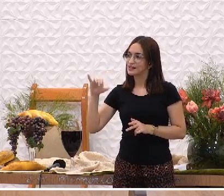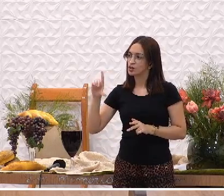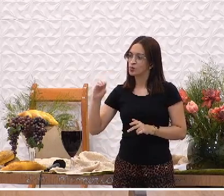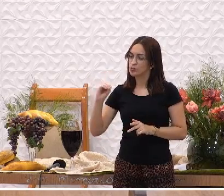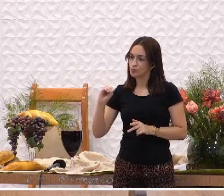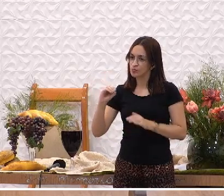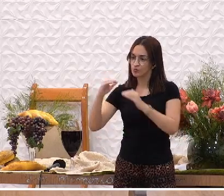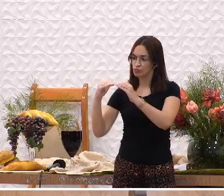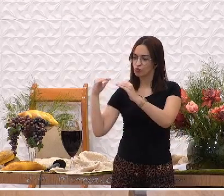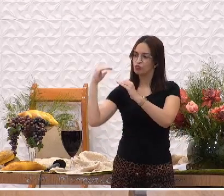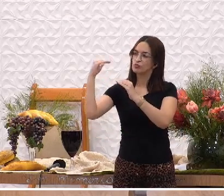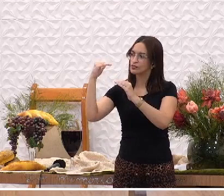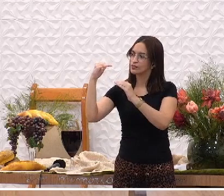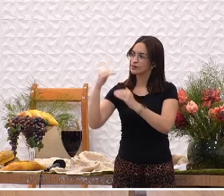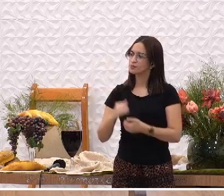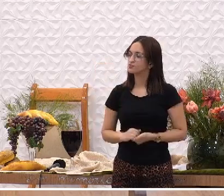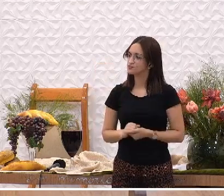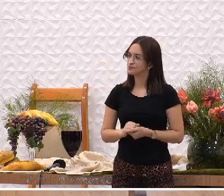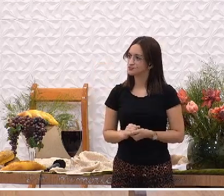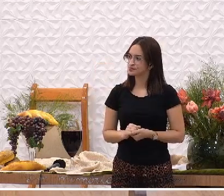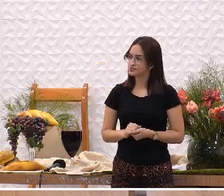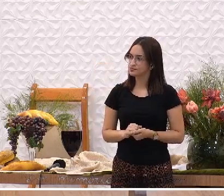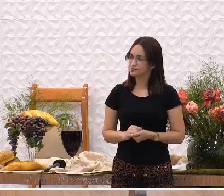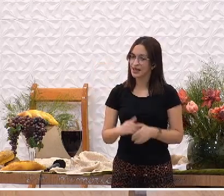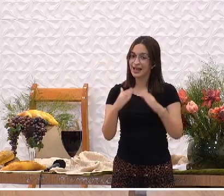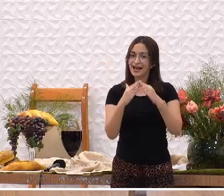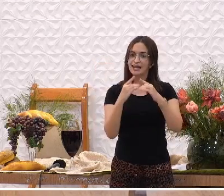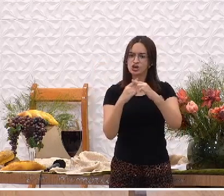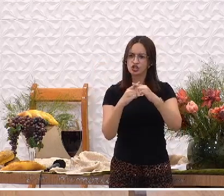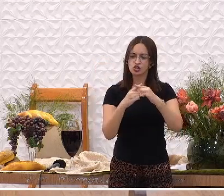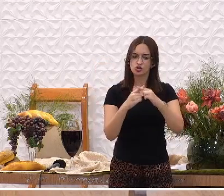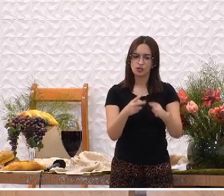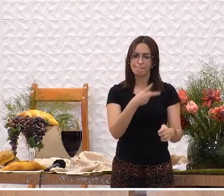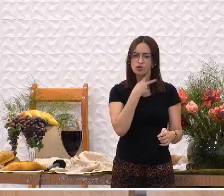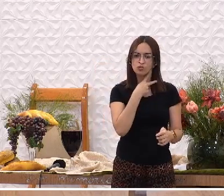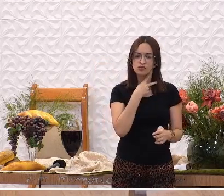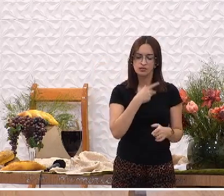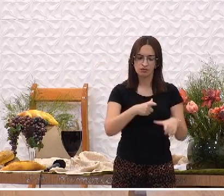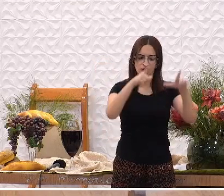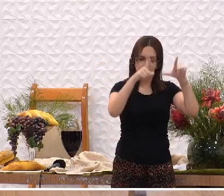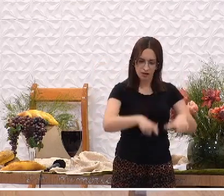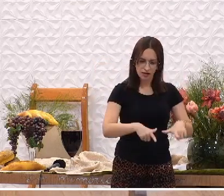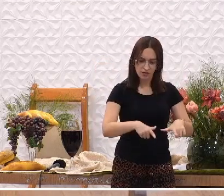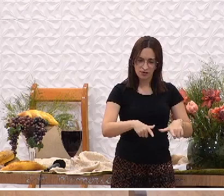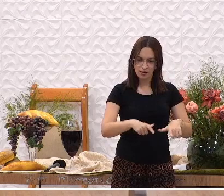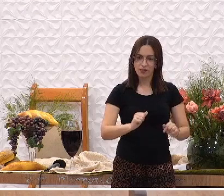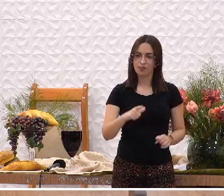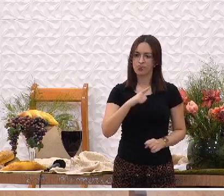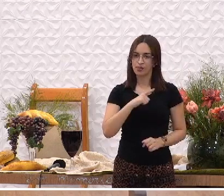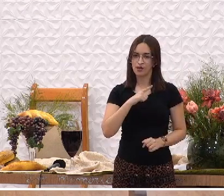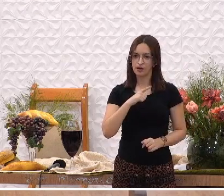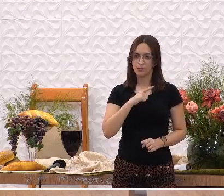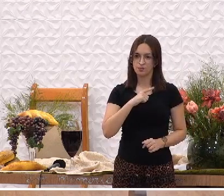fé. Ou seja, as igrejas presbiterianas, as igrejas locais, elas têm autonomia, elas têm